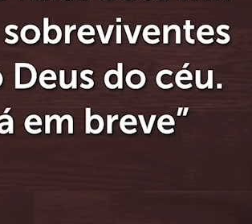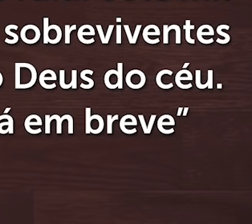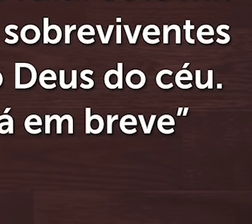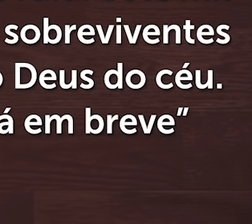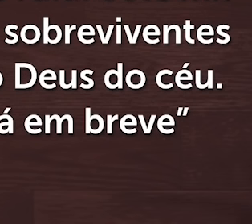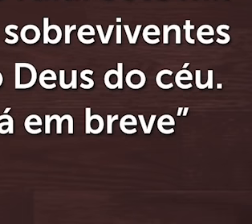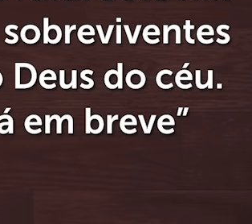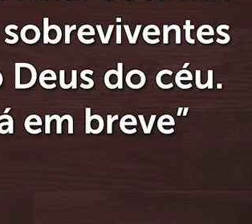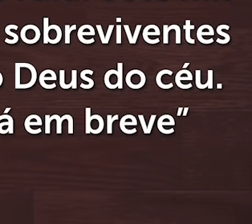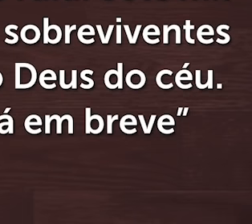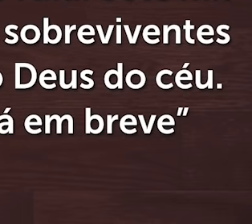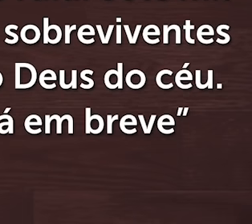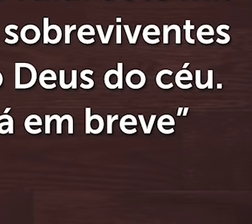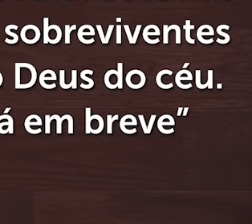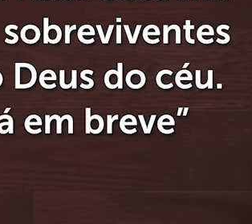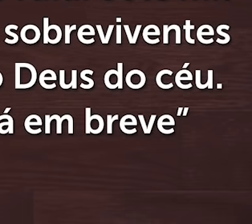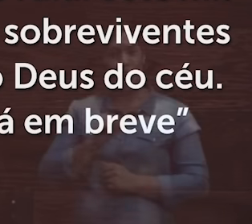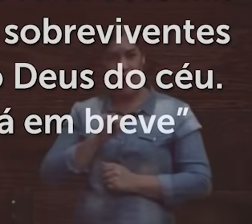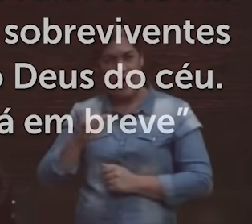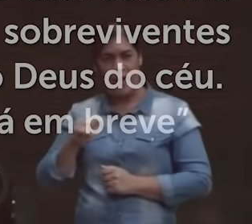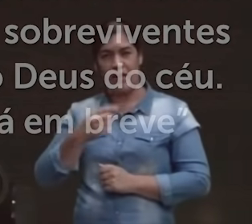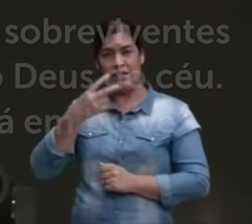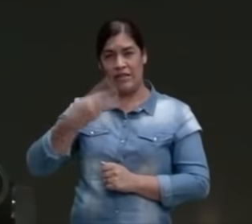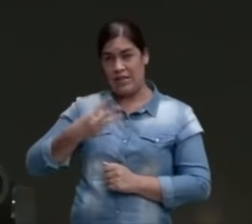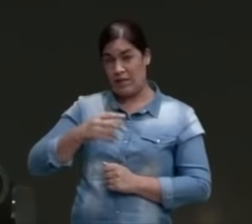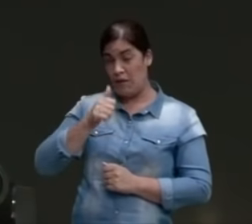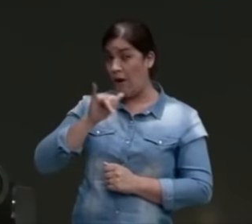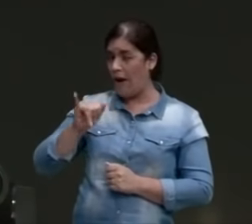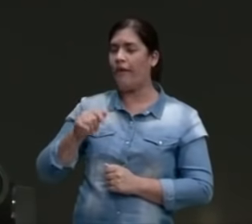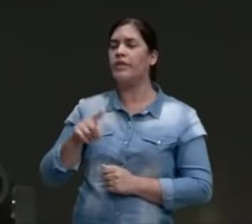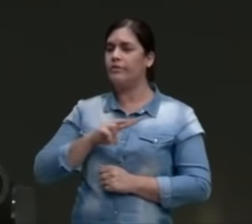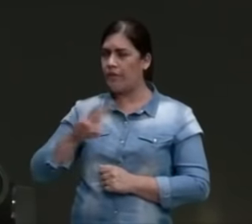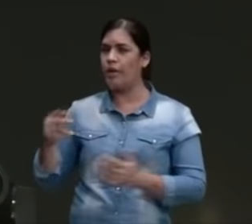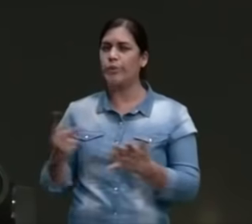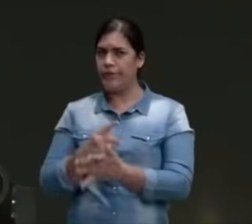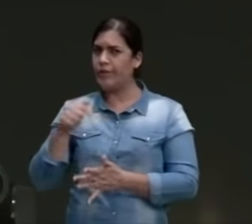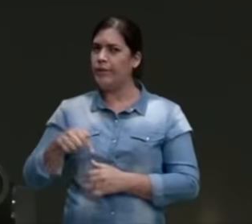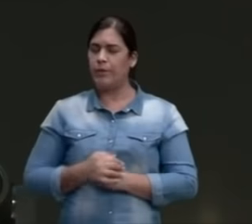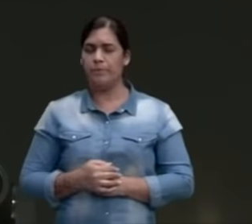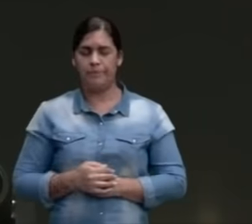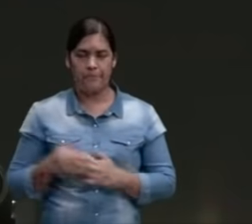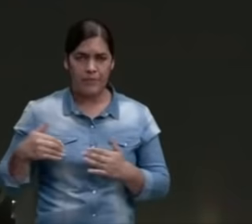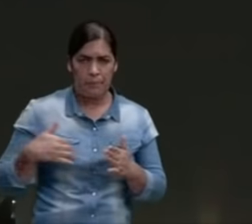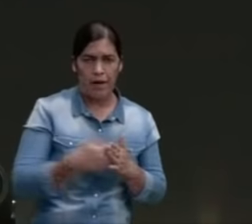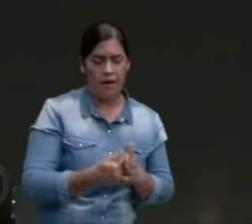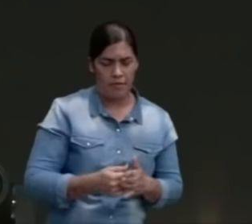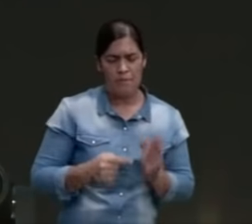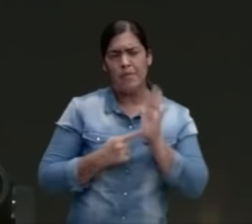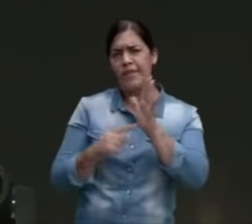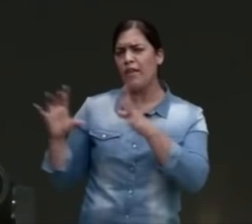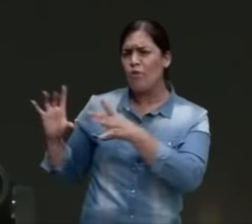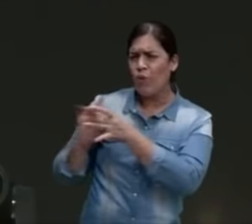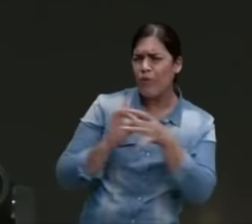ai passou, o terceiro ai virá em breve. Deixa eu trazer aqui o contexto, né, do que estava acontecendo aqui.